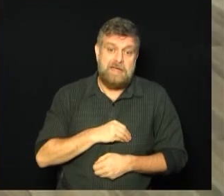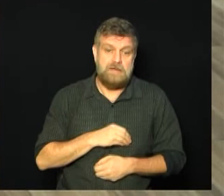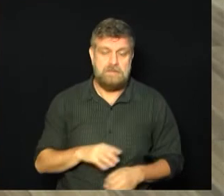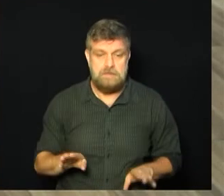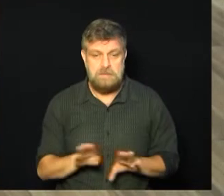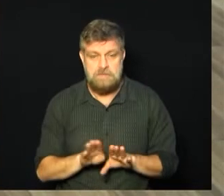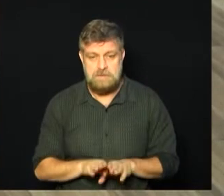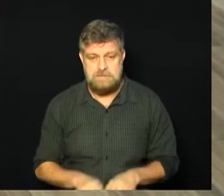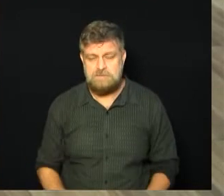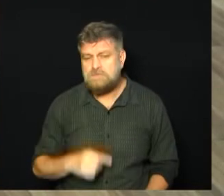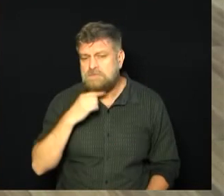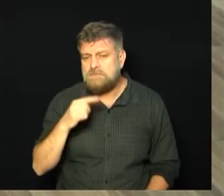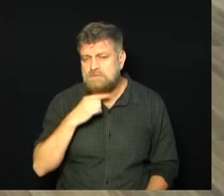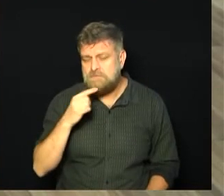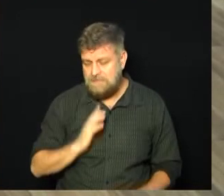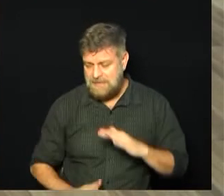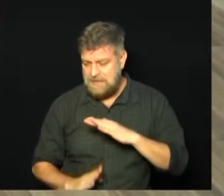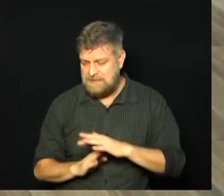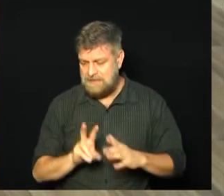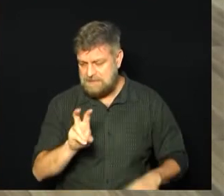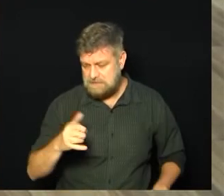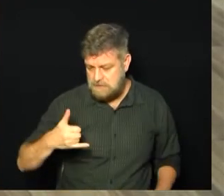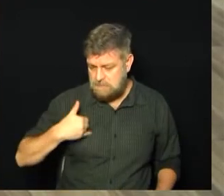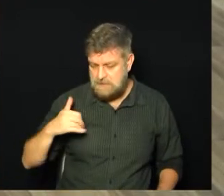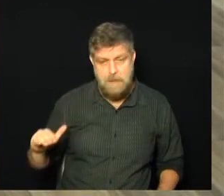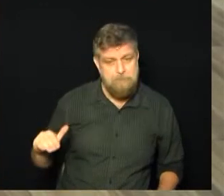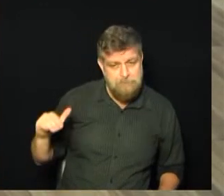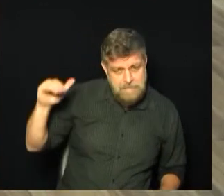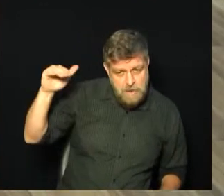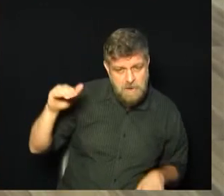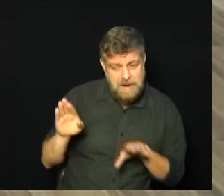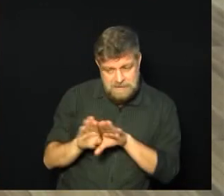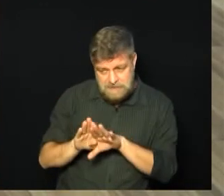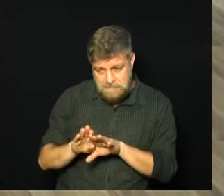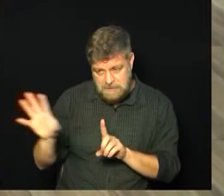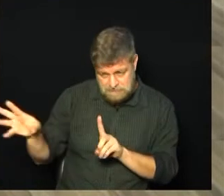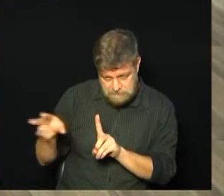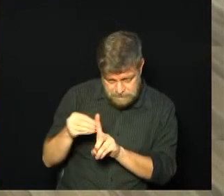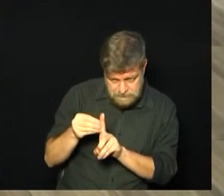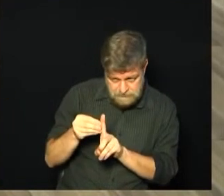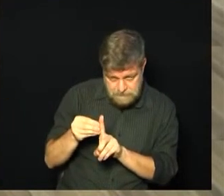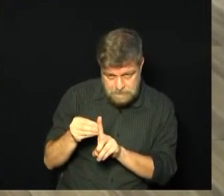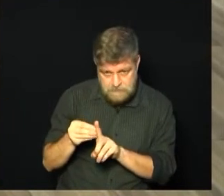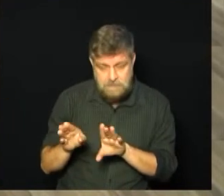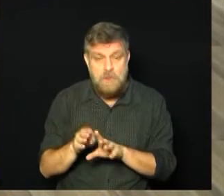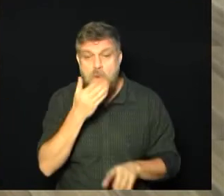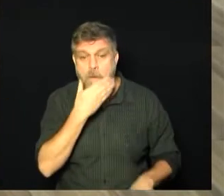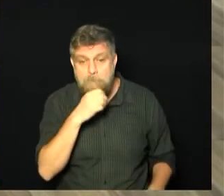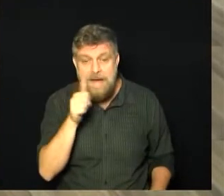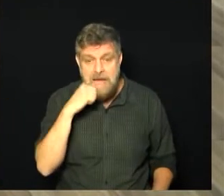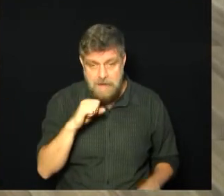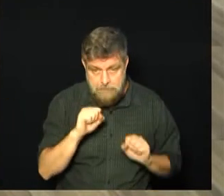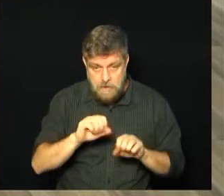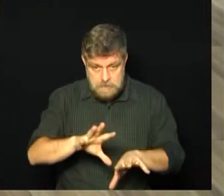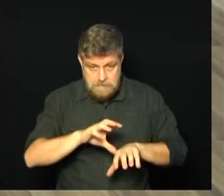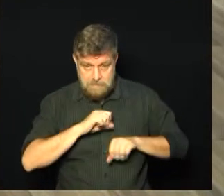que acomete mais ou menos crianças até 5 anos, mas maiores podem também ser infectadas? Ou até o pai, a mãe dessa